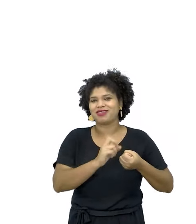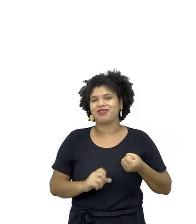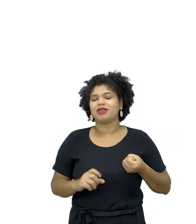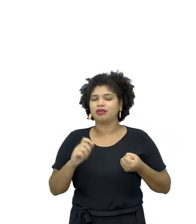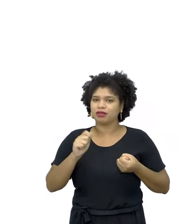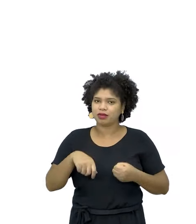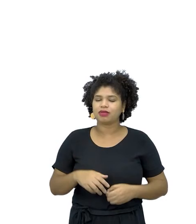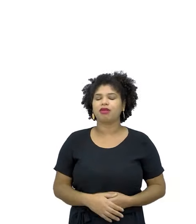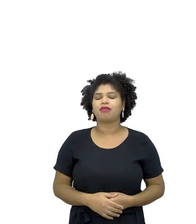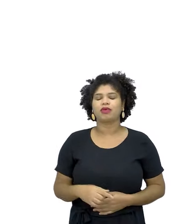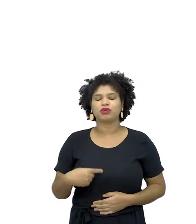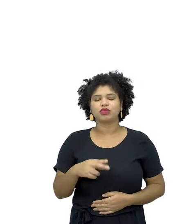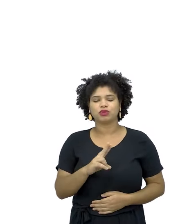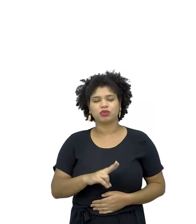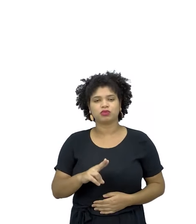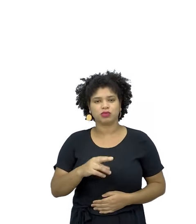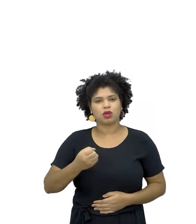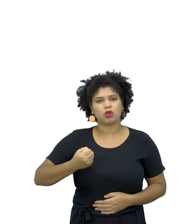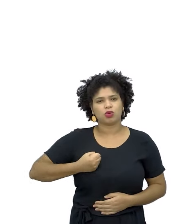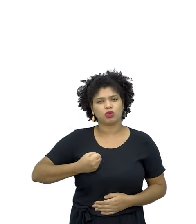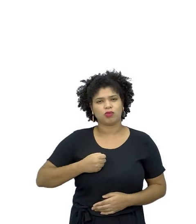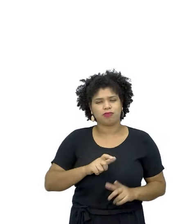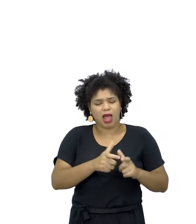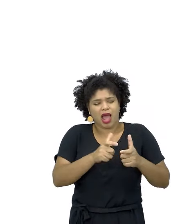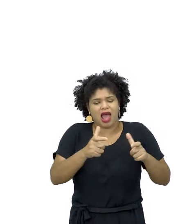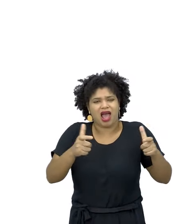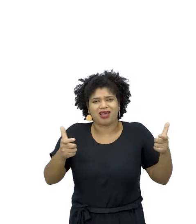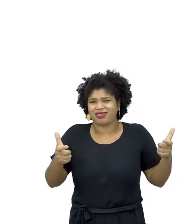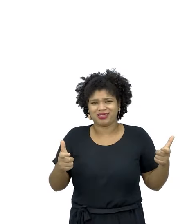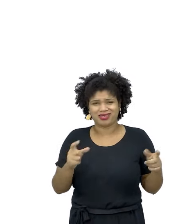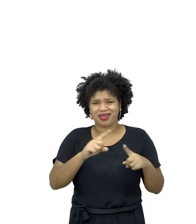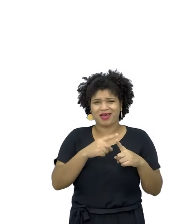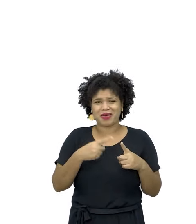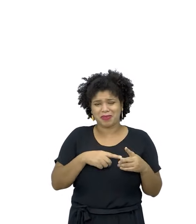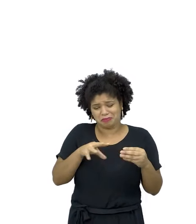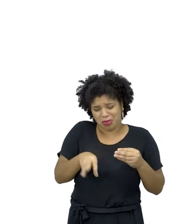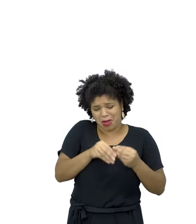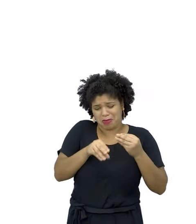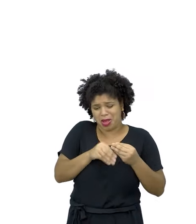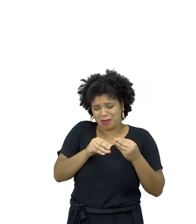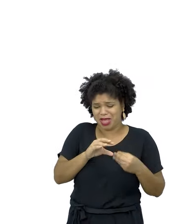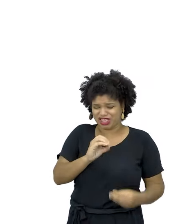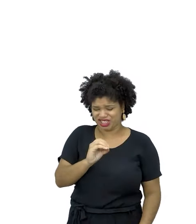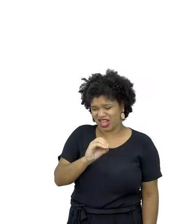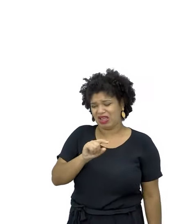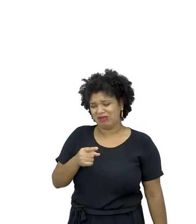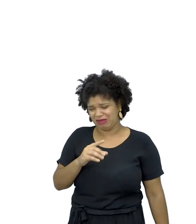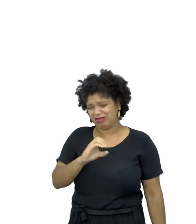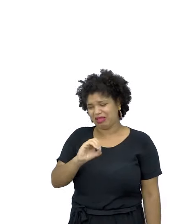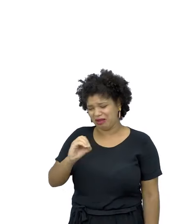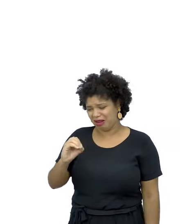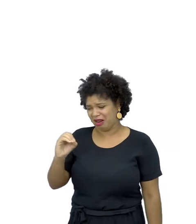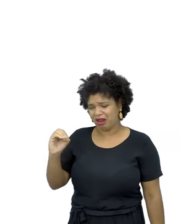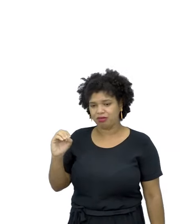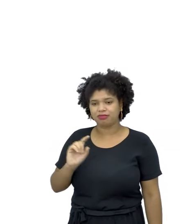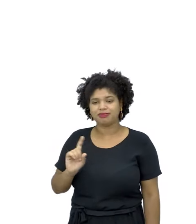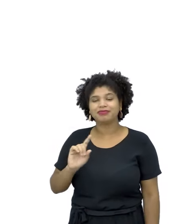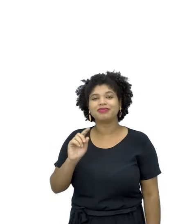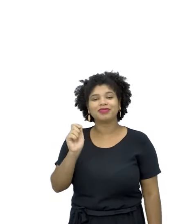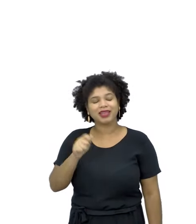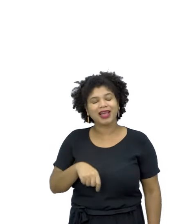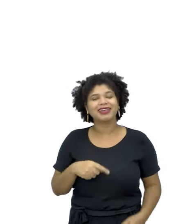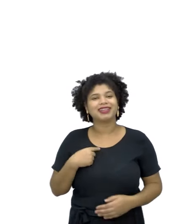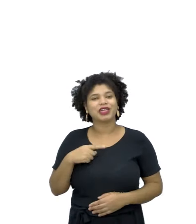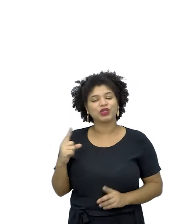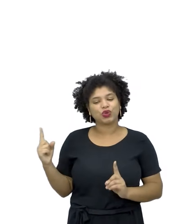Então, quando eu tenho que trabalhar com esses números enormes, para que eu vou ficar falando um monte de zero? Eu coloco uma notação científica, ou seja, a minha tendência